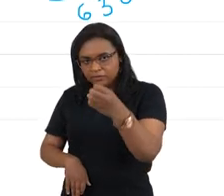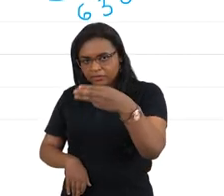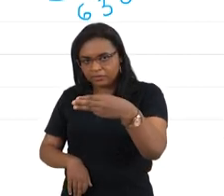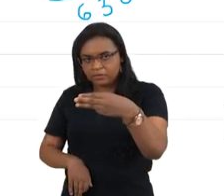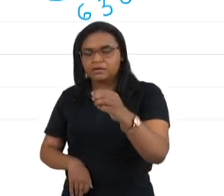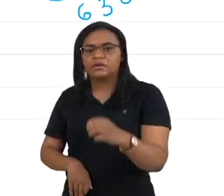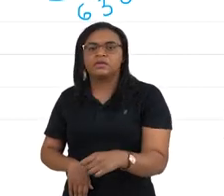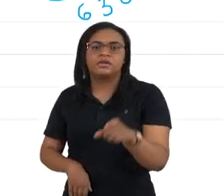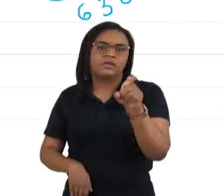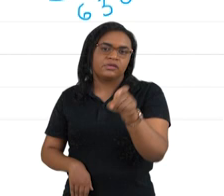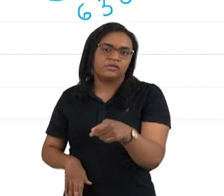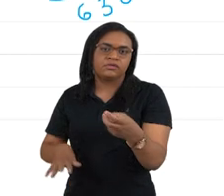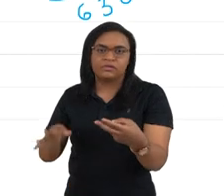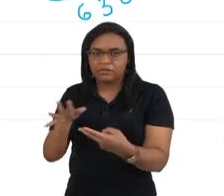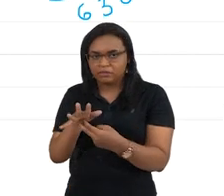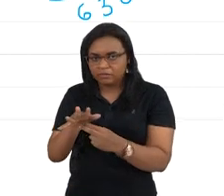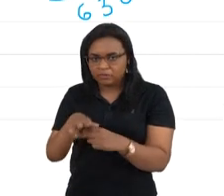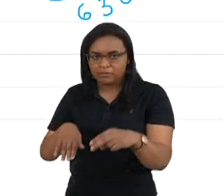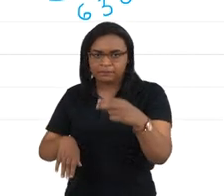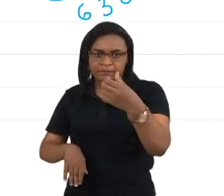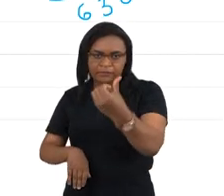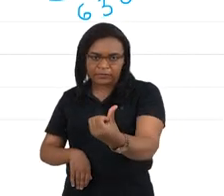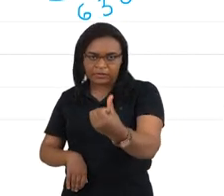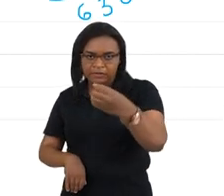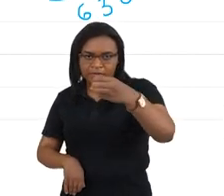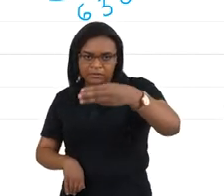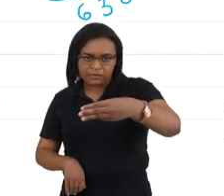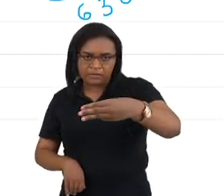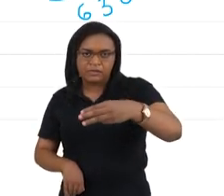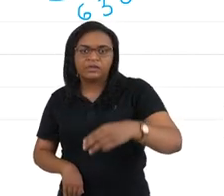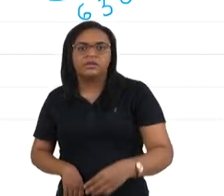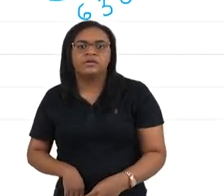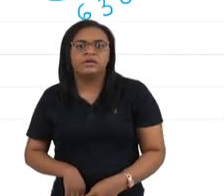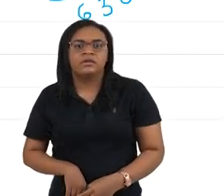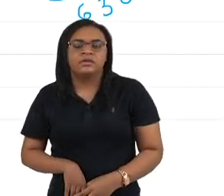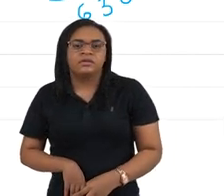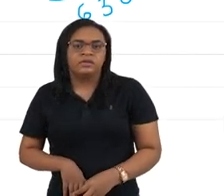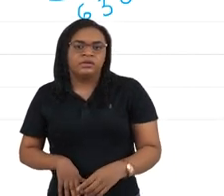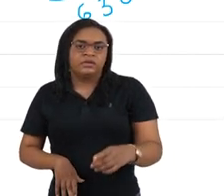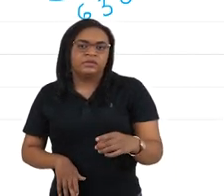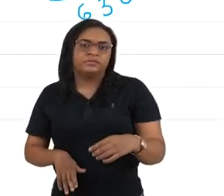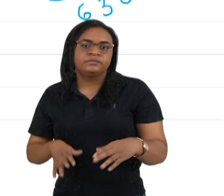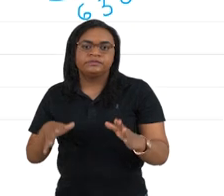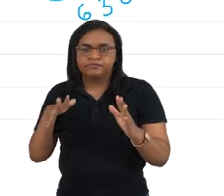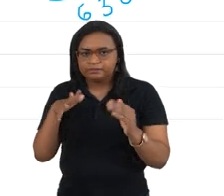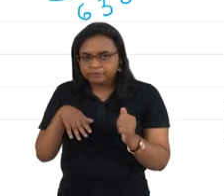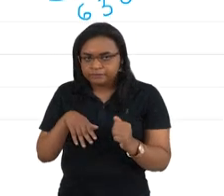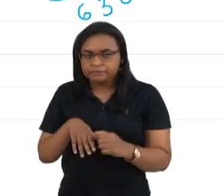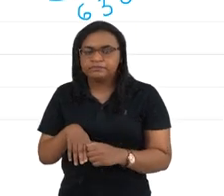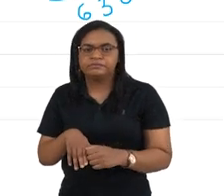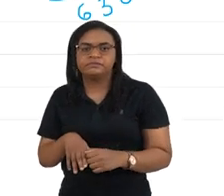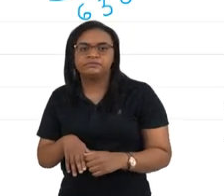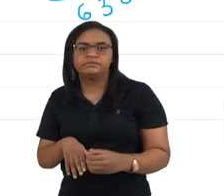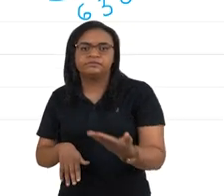é 63, tá? Então, aqui, mas ele não pede. Então, aqui, ó, esse pedaço aqui